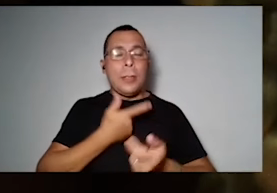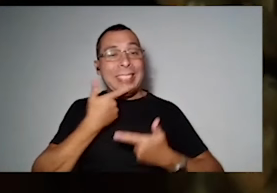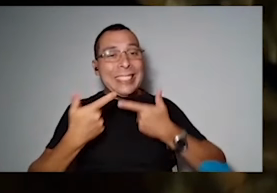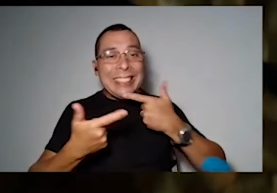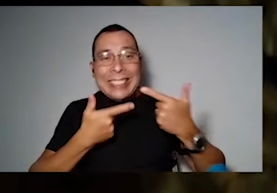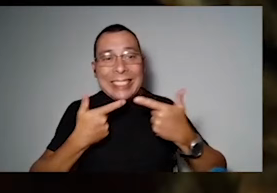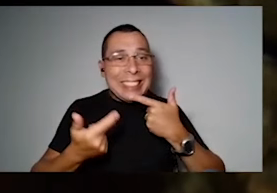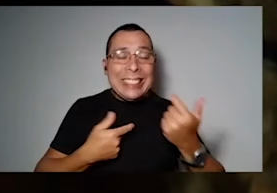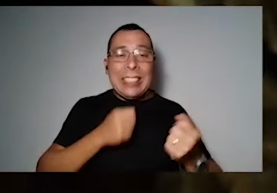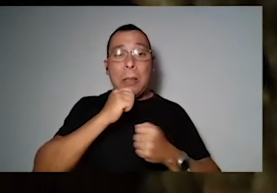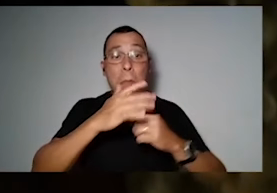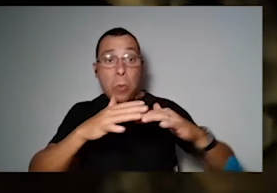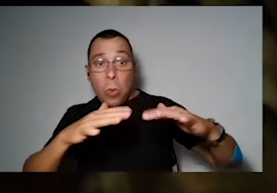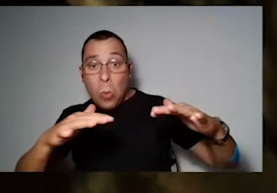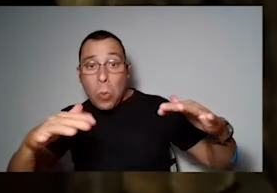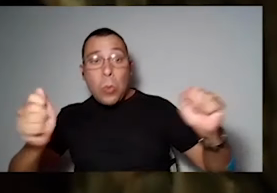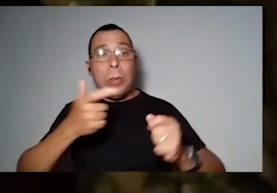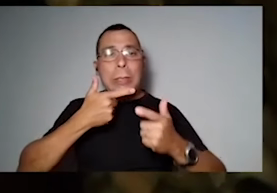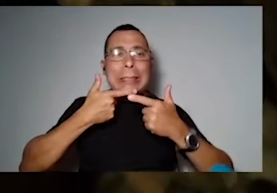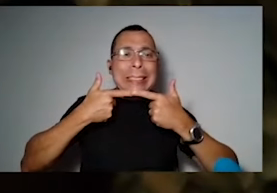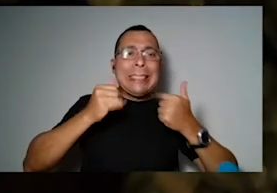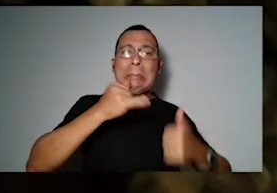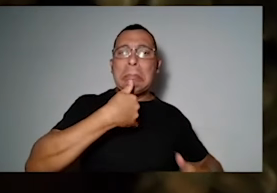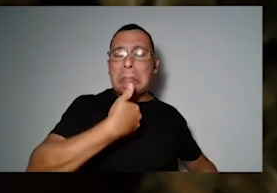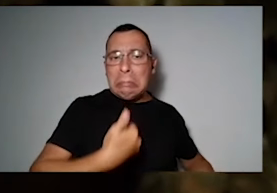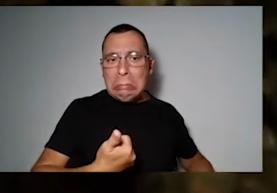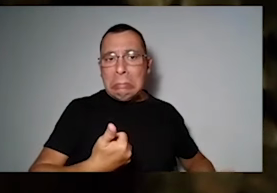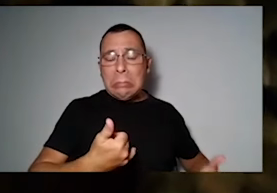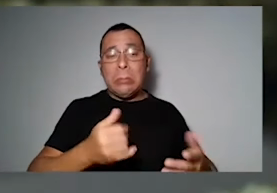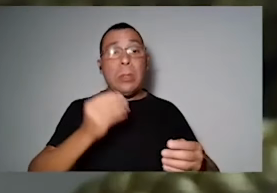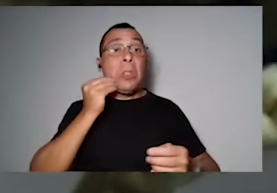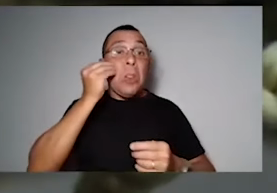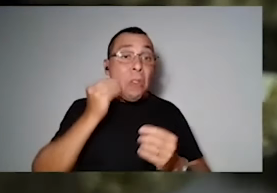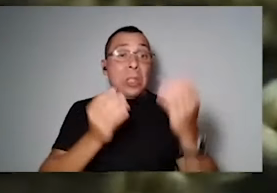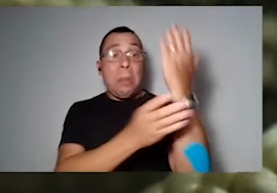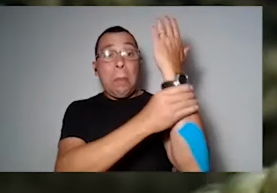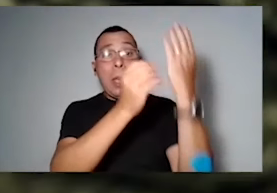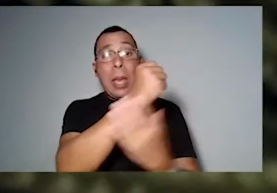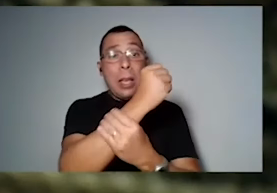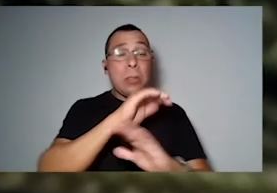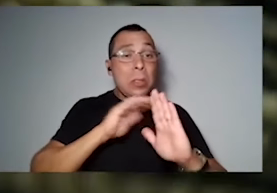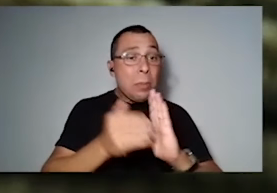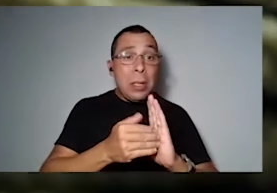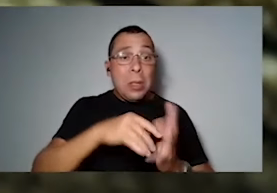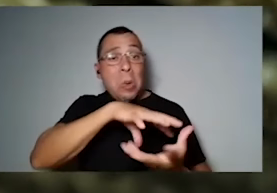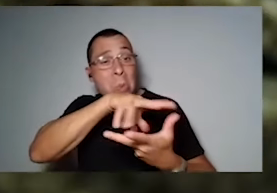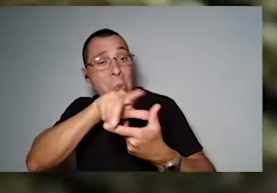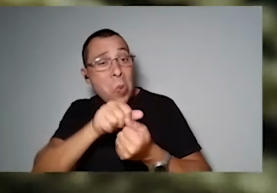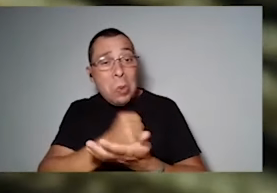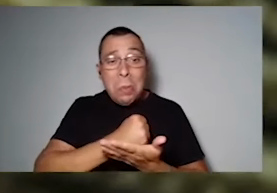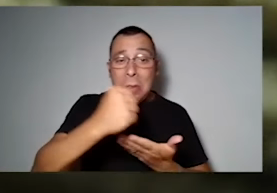Eu rio, ansiando amar, em mim, só o riso é frouxo. talvez os braços também. Deixo todo